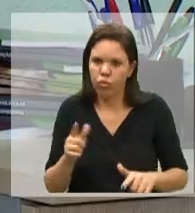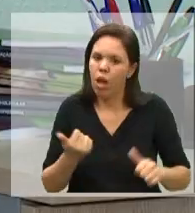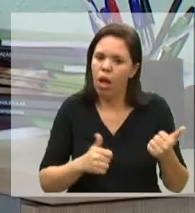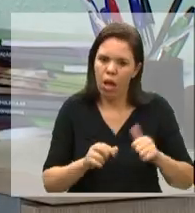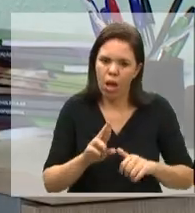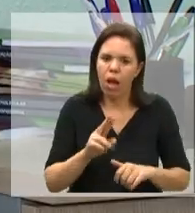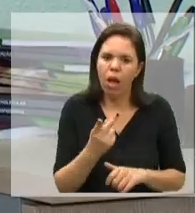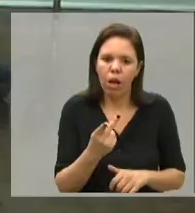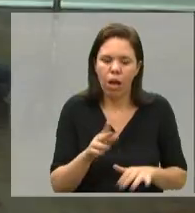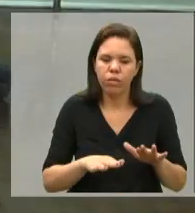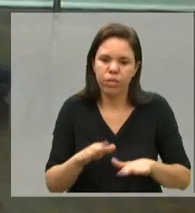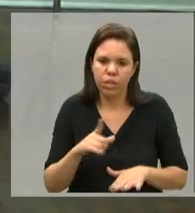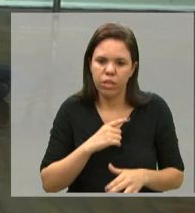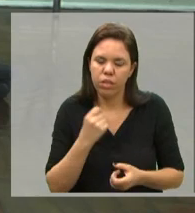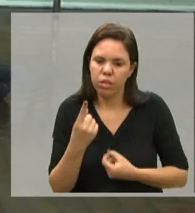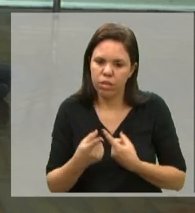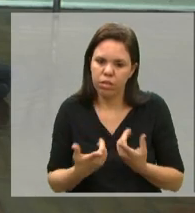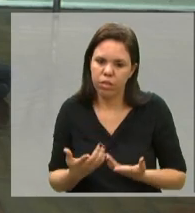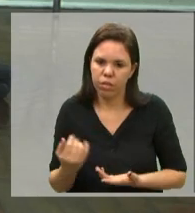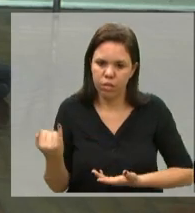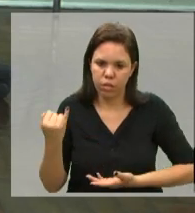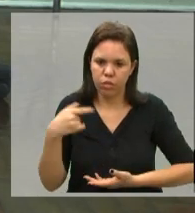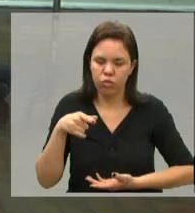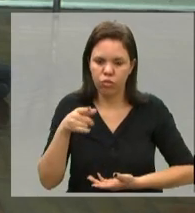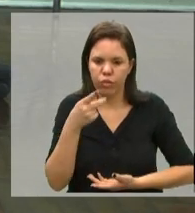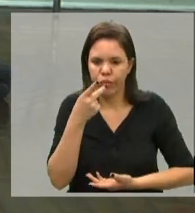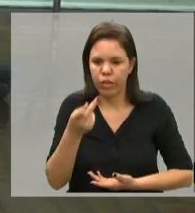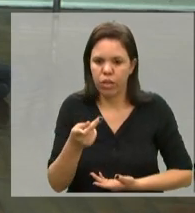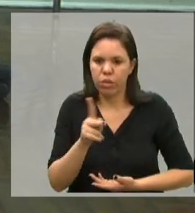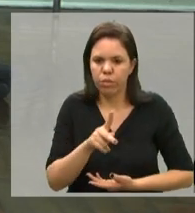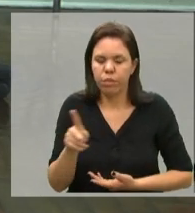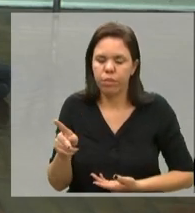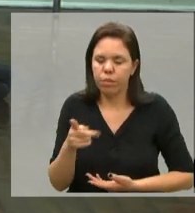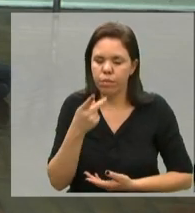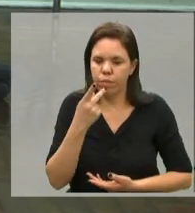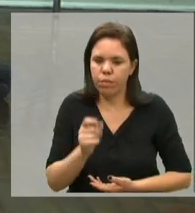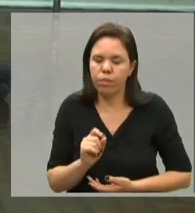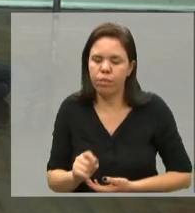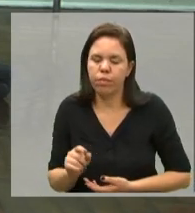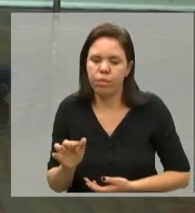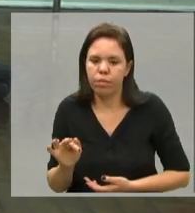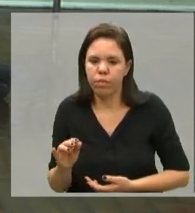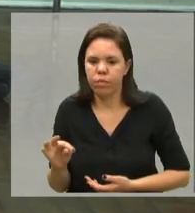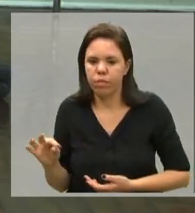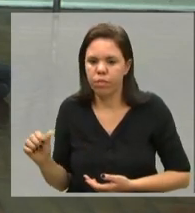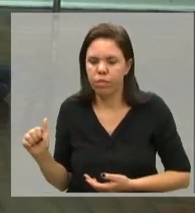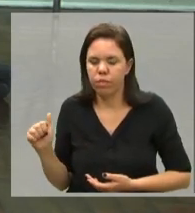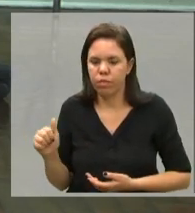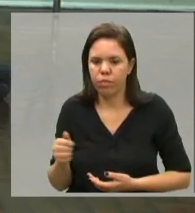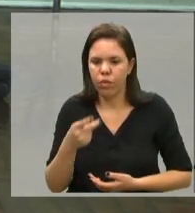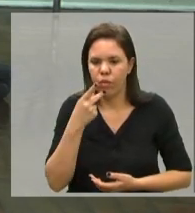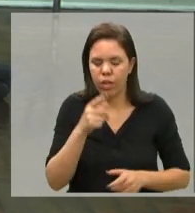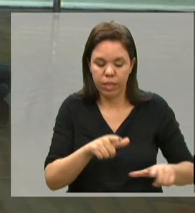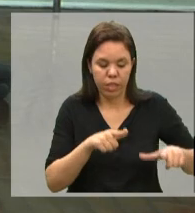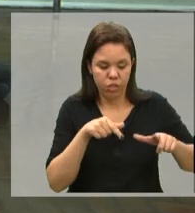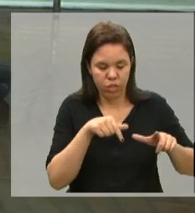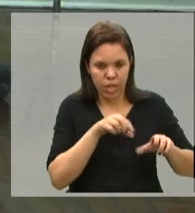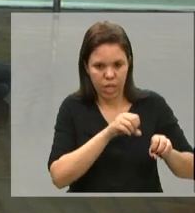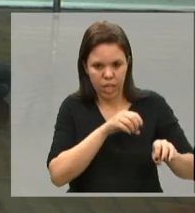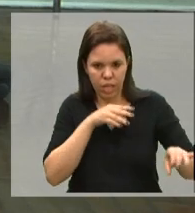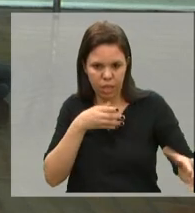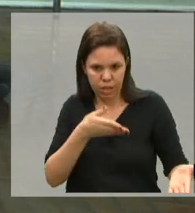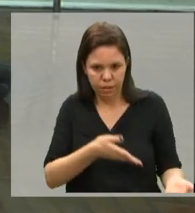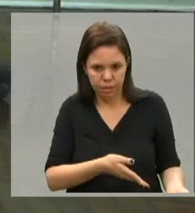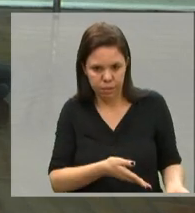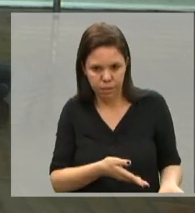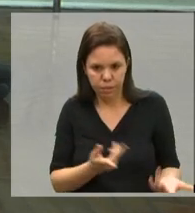RHs ainda têm um pouquinho de reservas. É importante dizer, eu acho que a professora Fátima menciona, um certificado de EAD é